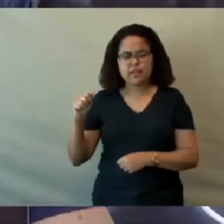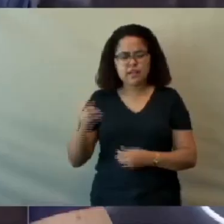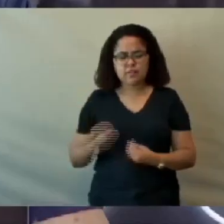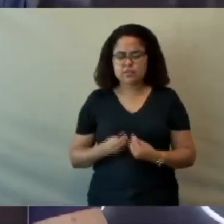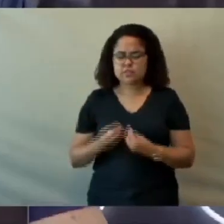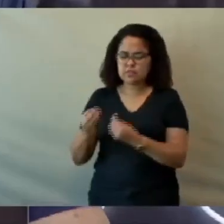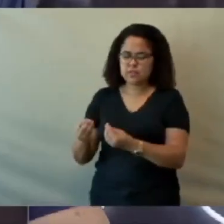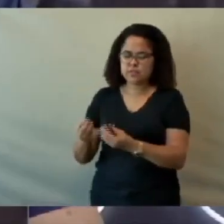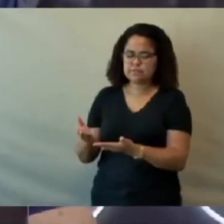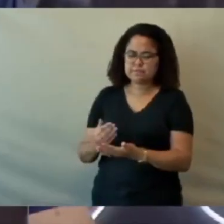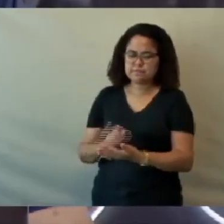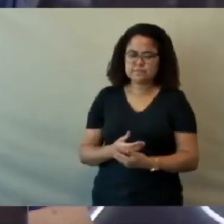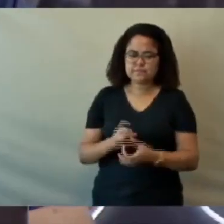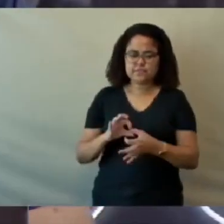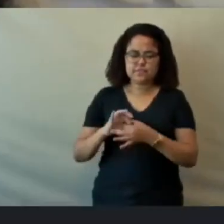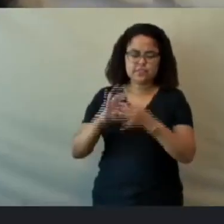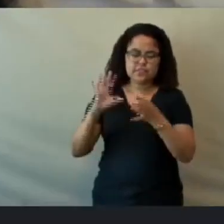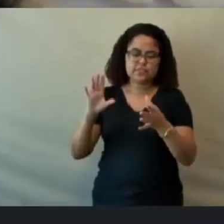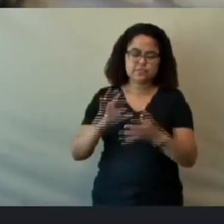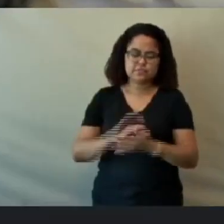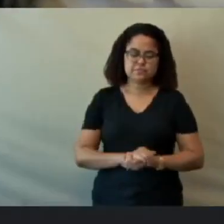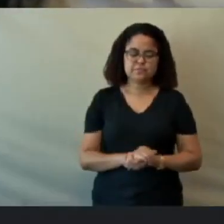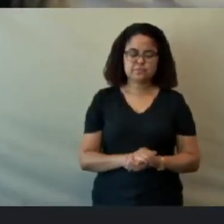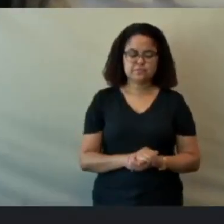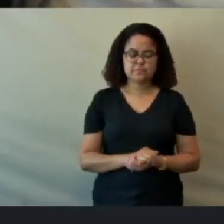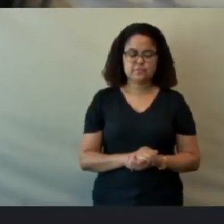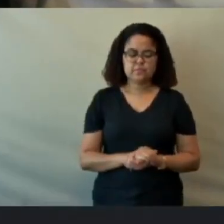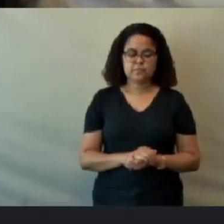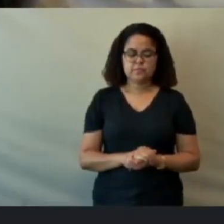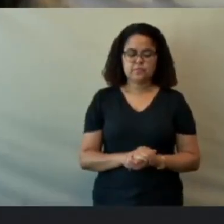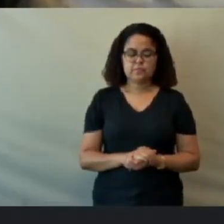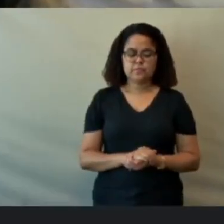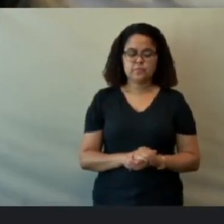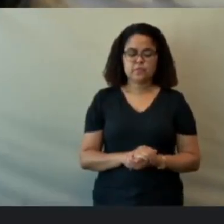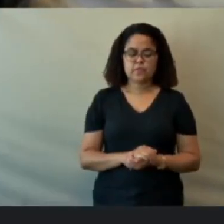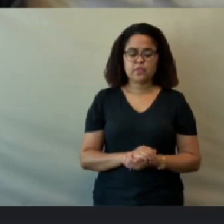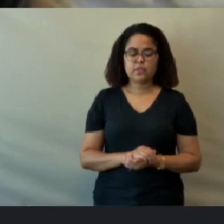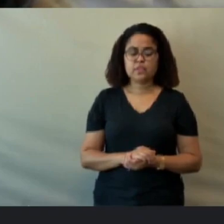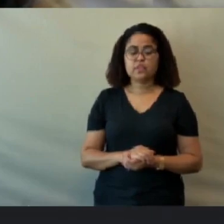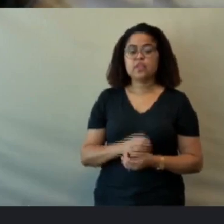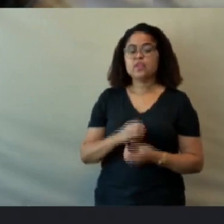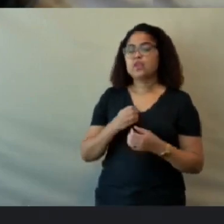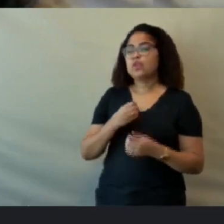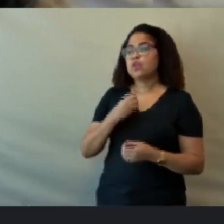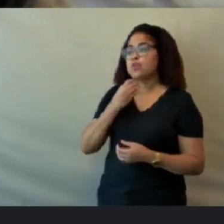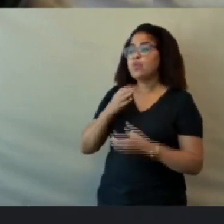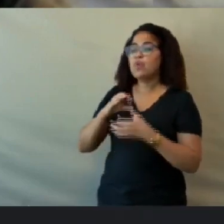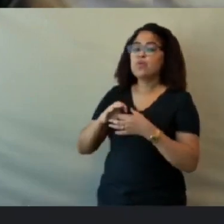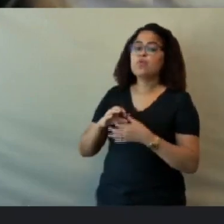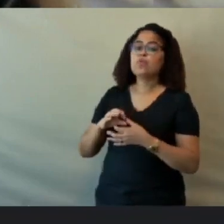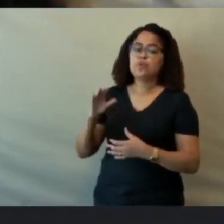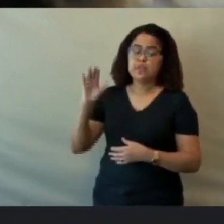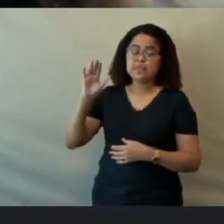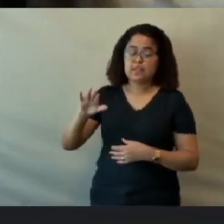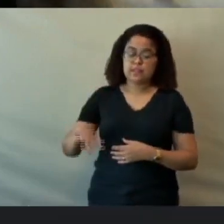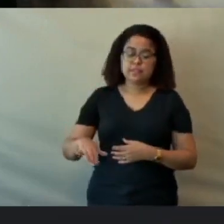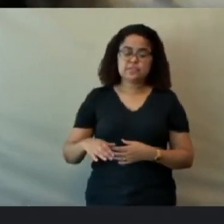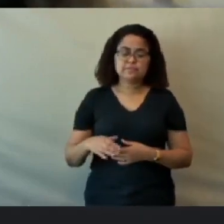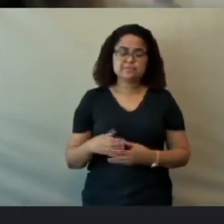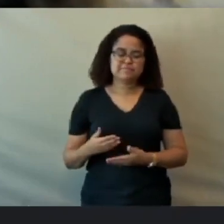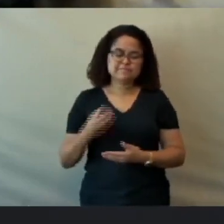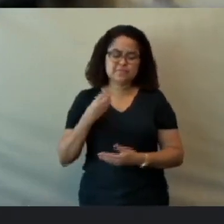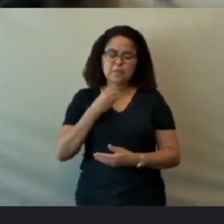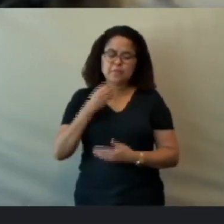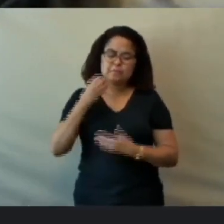Fiquem à vontade viu? Boa tarde obrigado pelo convite boa tarde obrigado nossa estamos aqui